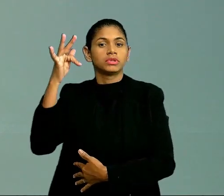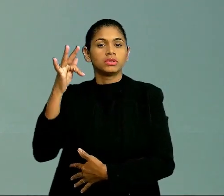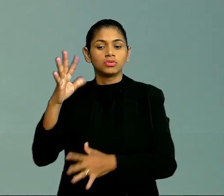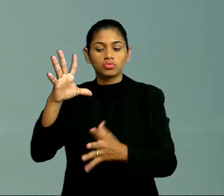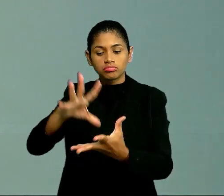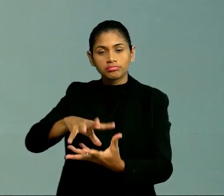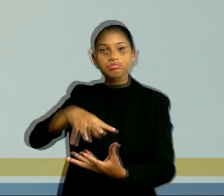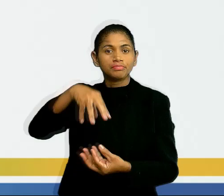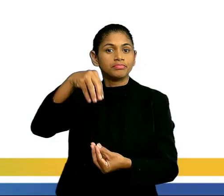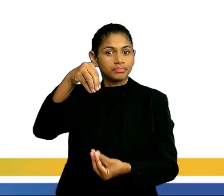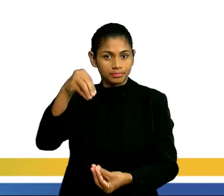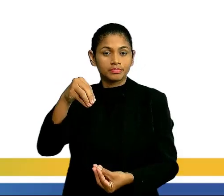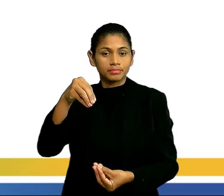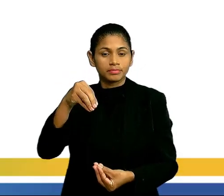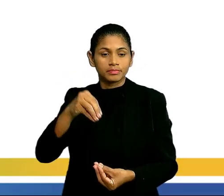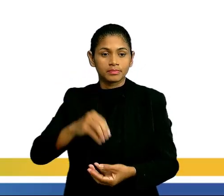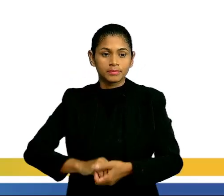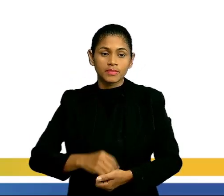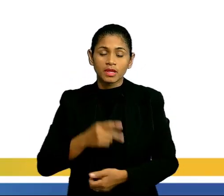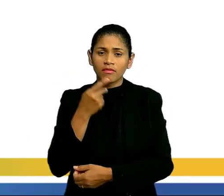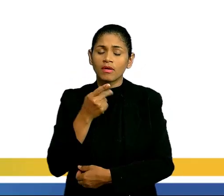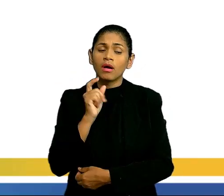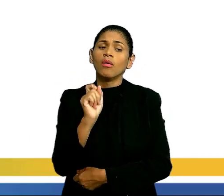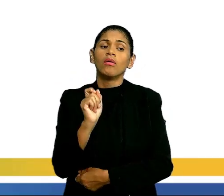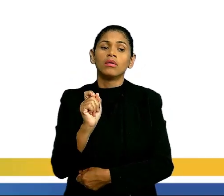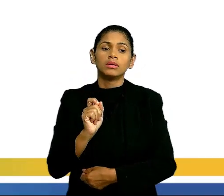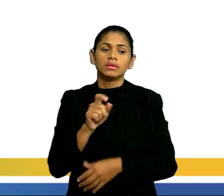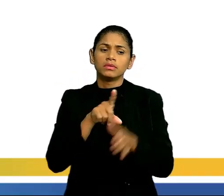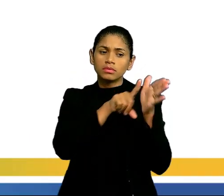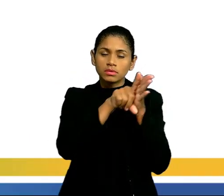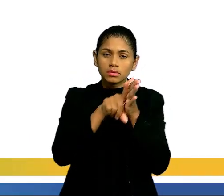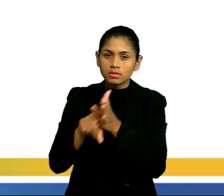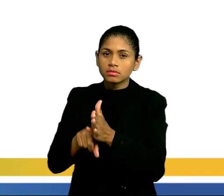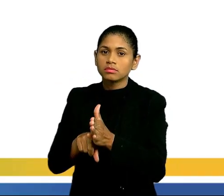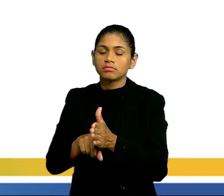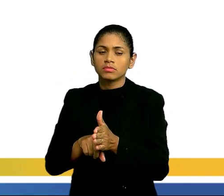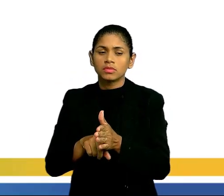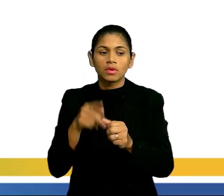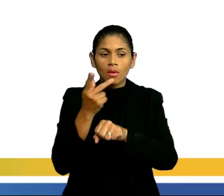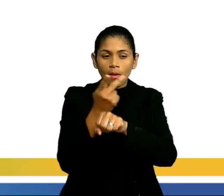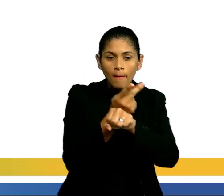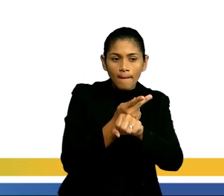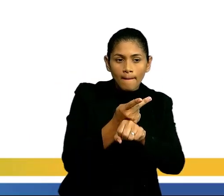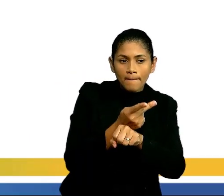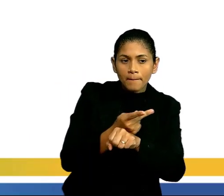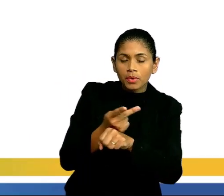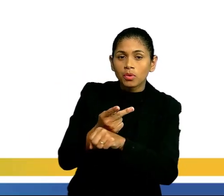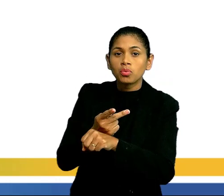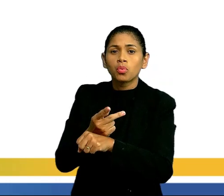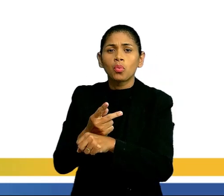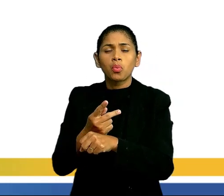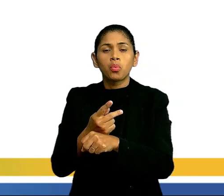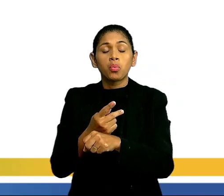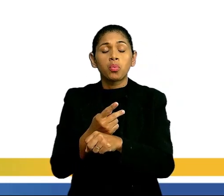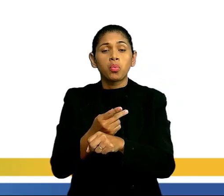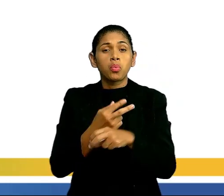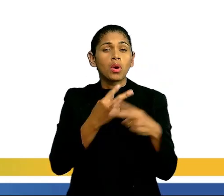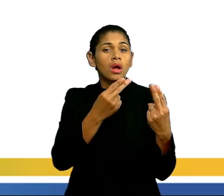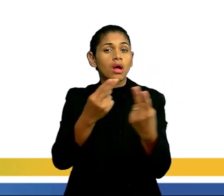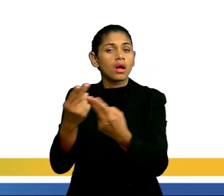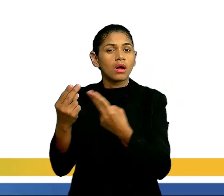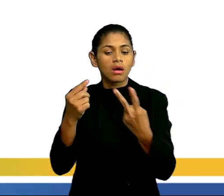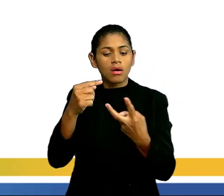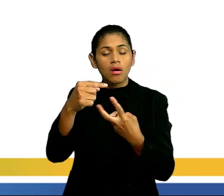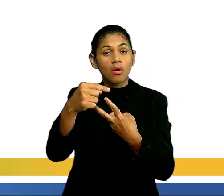o primeiro verso, o que diz? Ele diz que procura tal qual os 3 reis magos. O que é